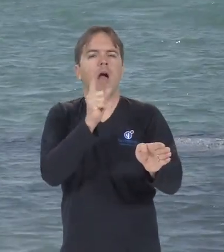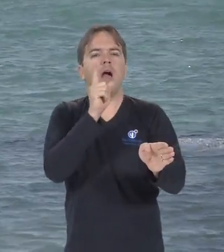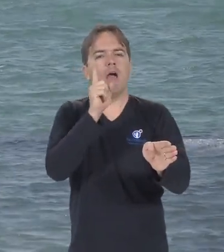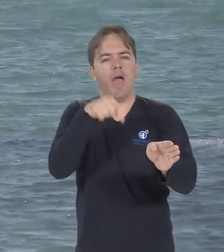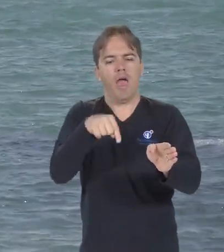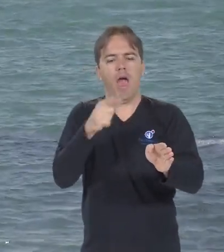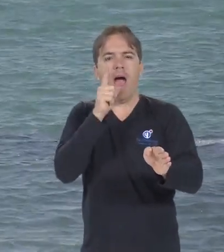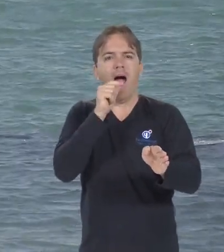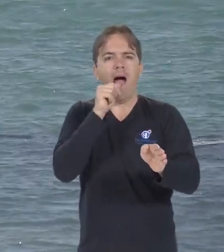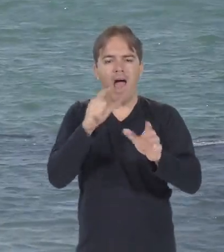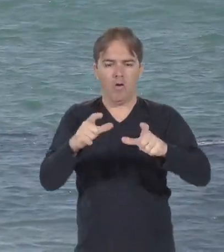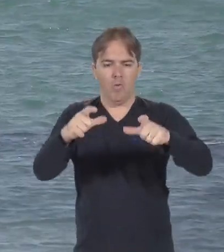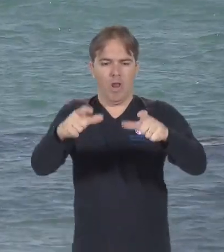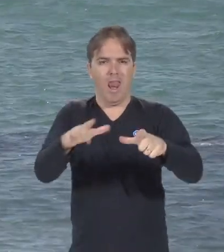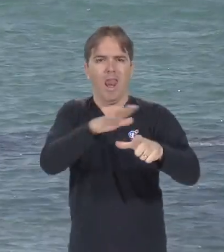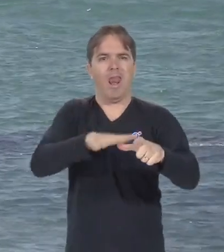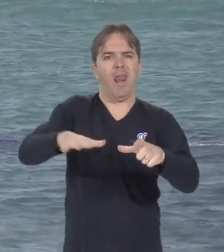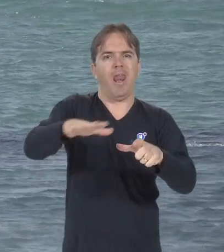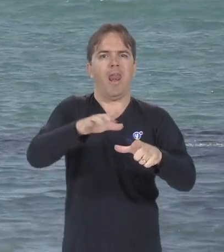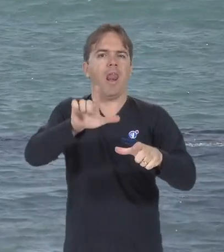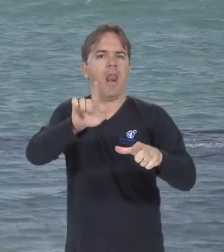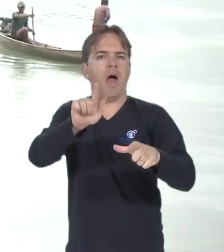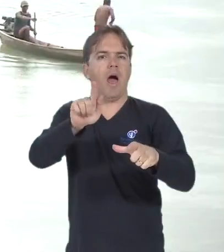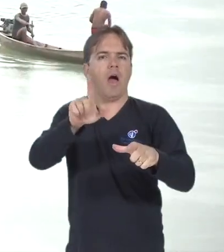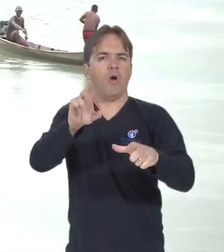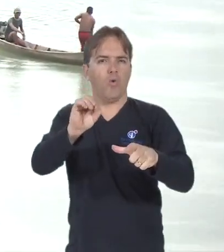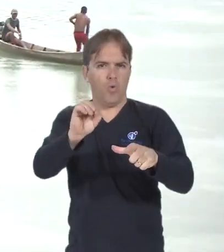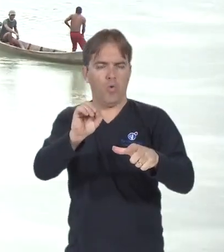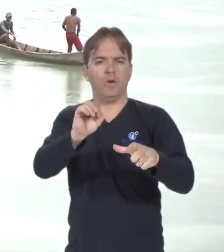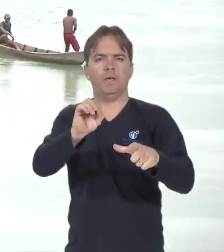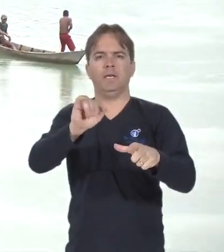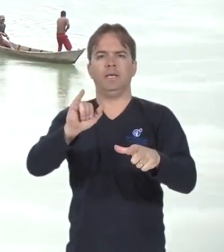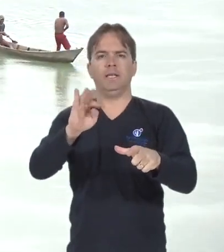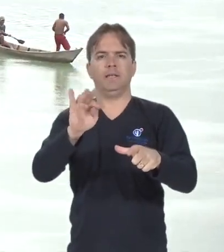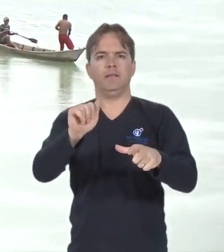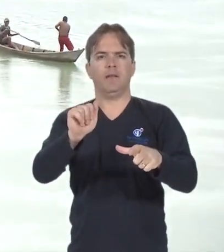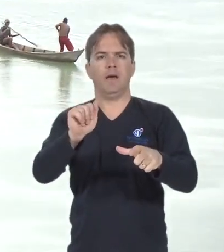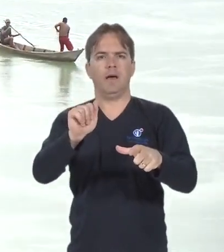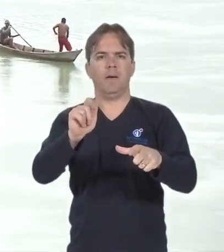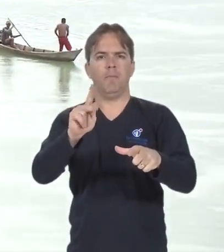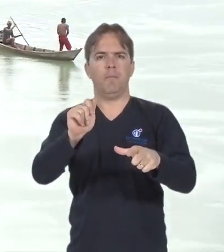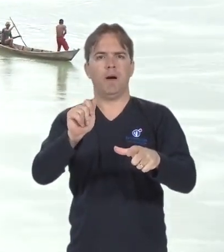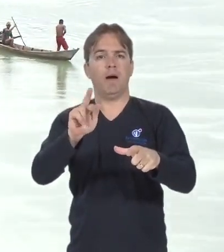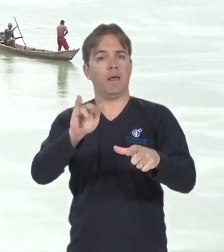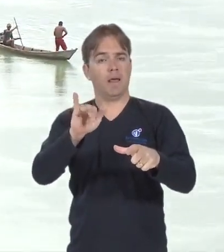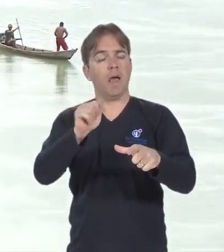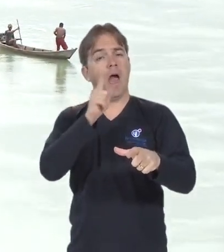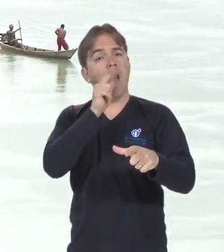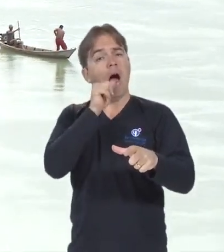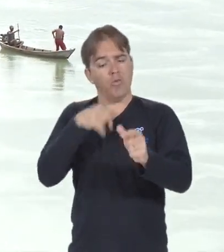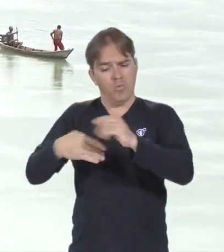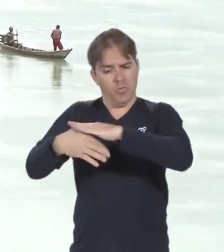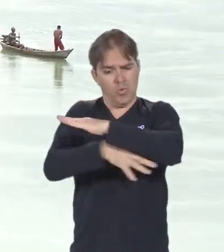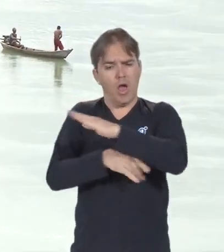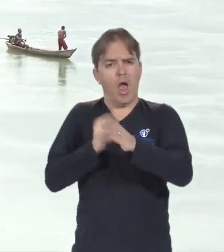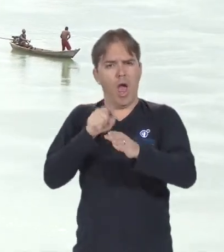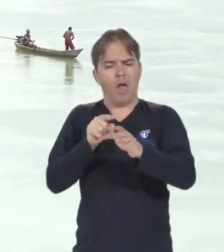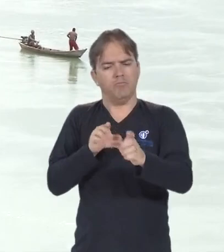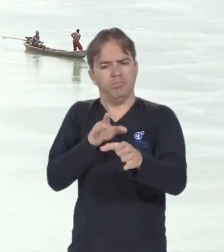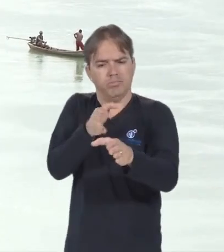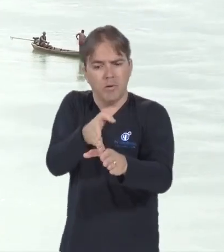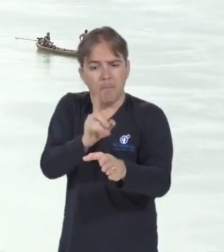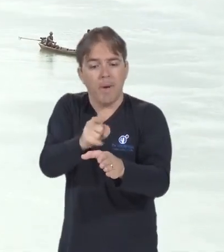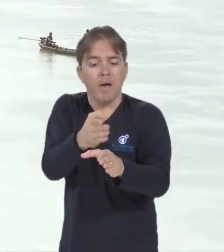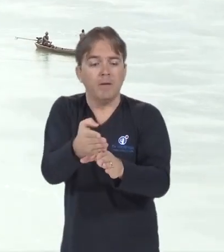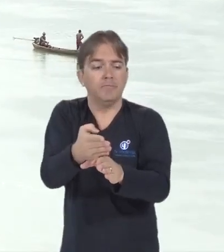São Francisco. Ele recebe água proveniente do Lago de Itaparica. Claro que o lago fica no Rio São Francisco, mas a dinâmica